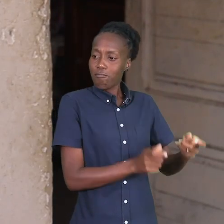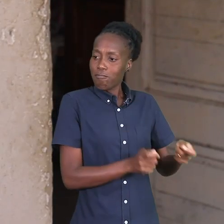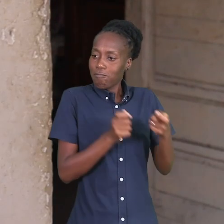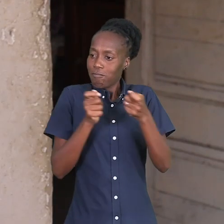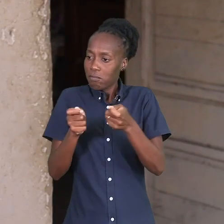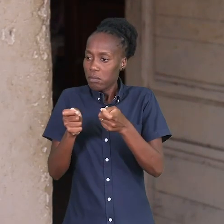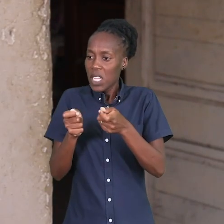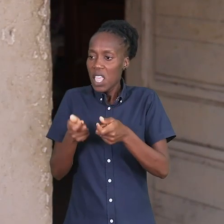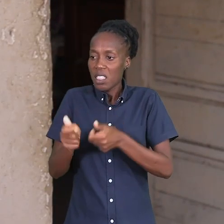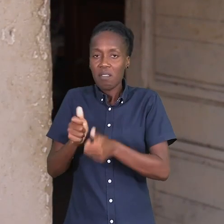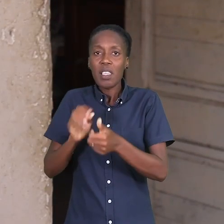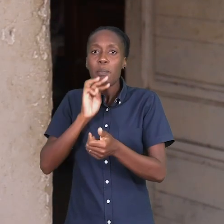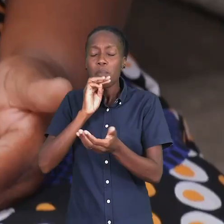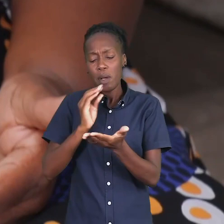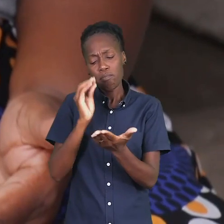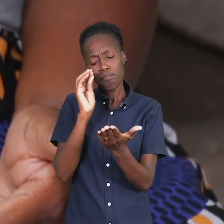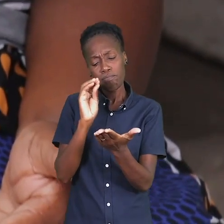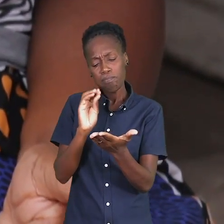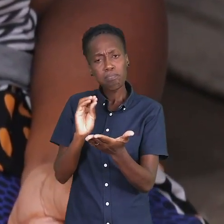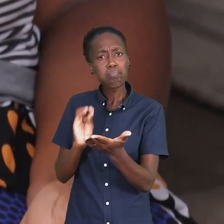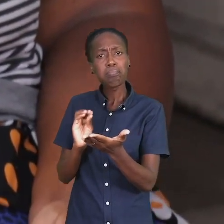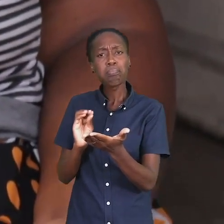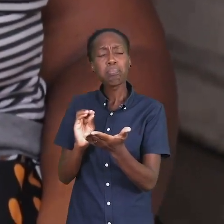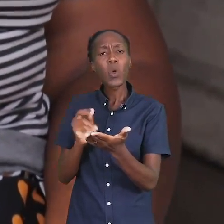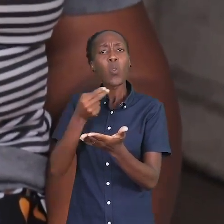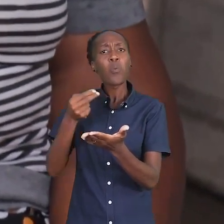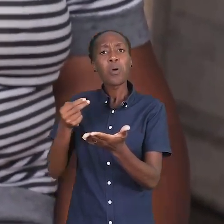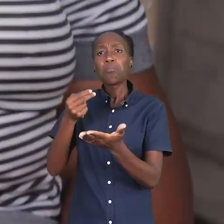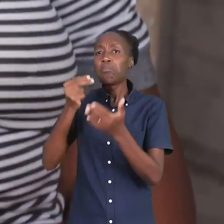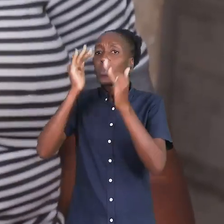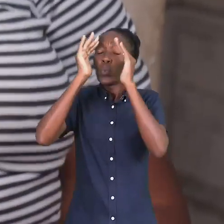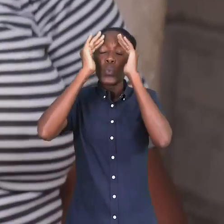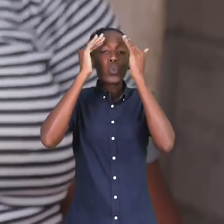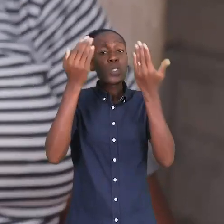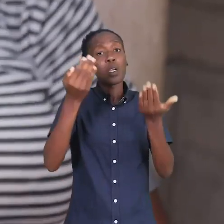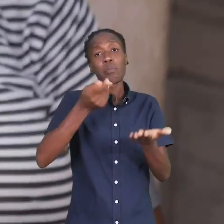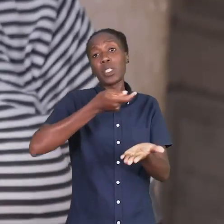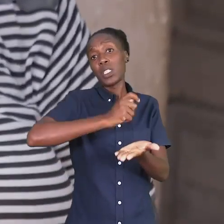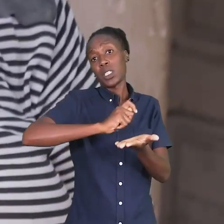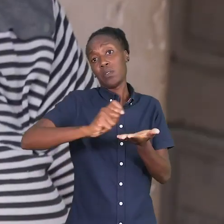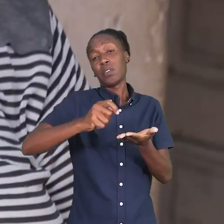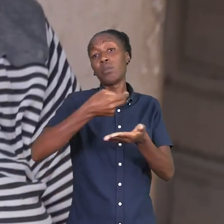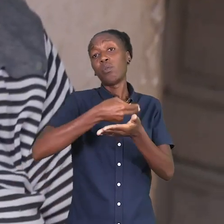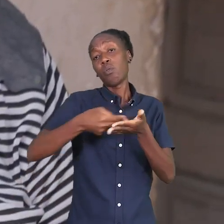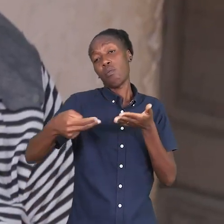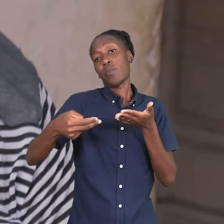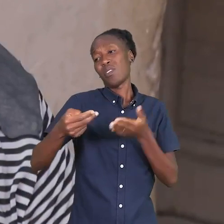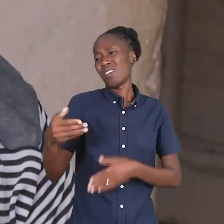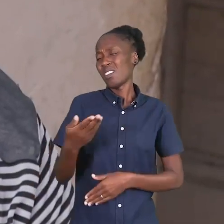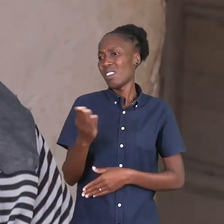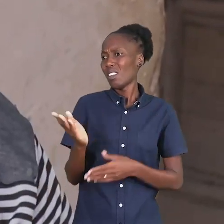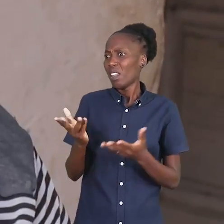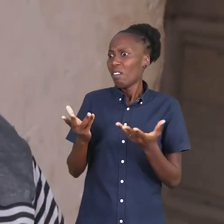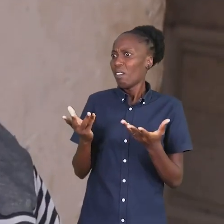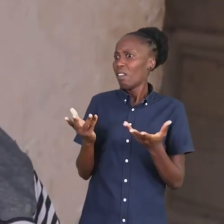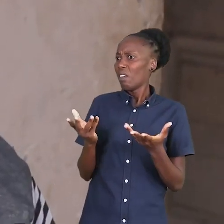preencher os nomes depois da entrega. Só que havia muitas senhoras que não sabiam escrever os seus nomes.